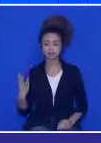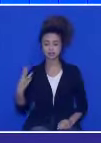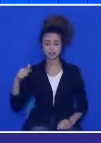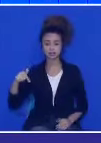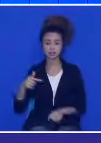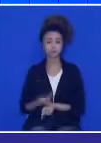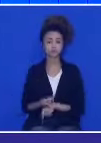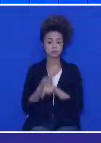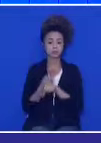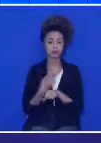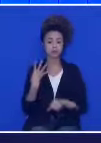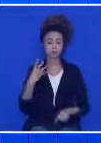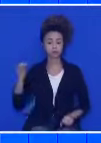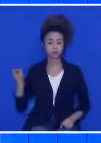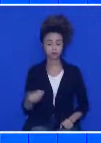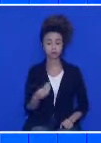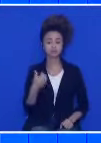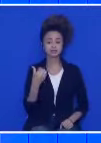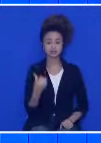5.437, prêmio principal